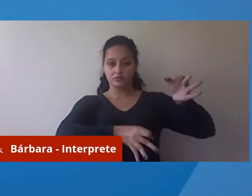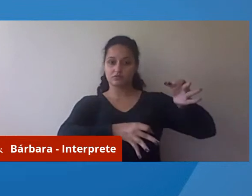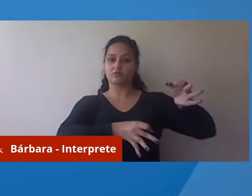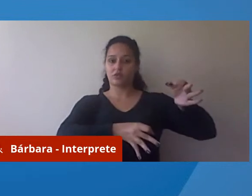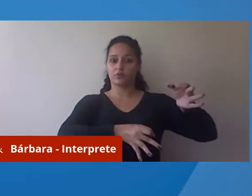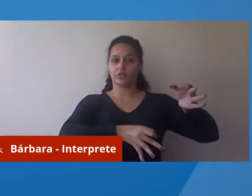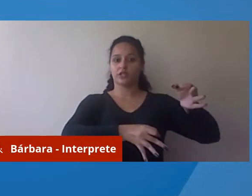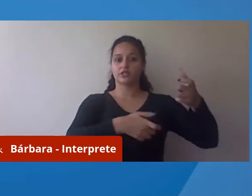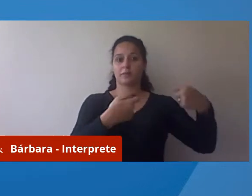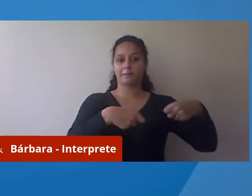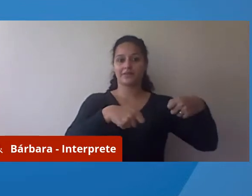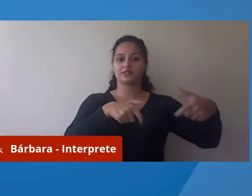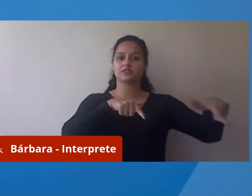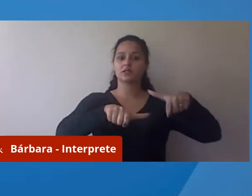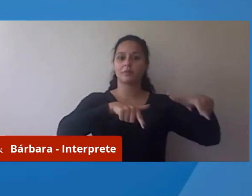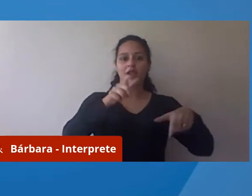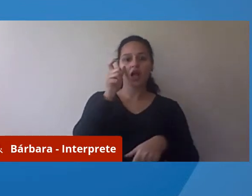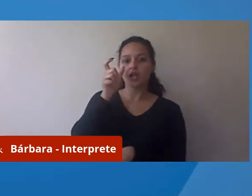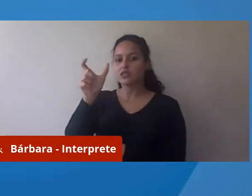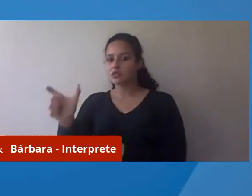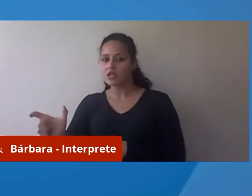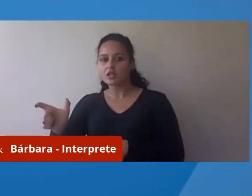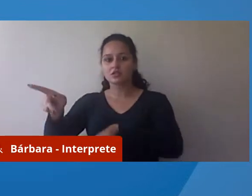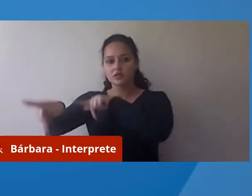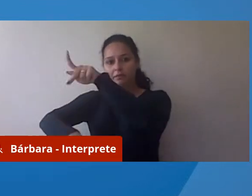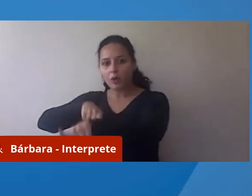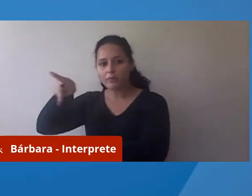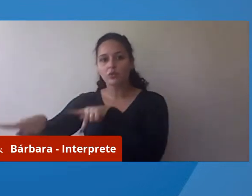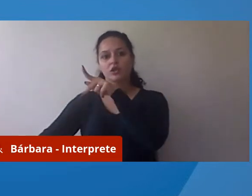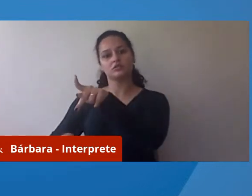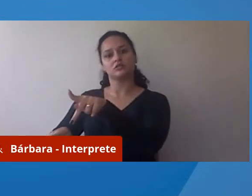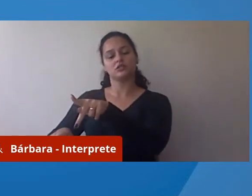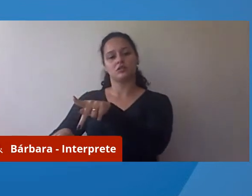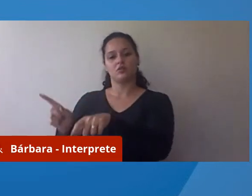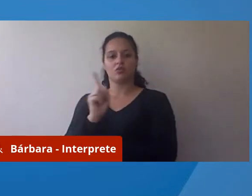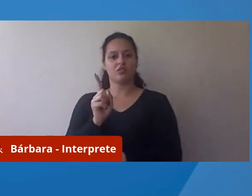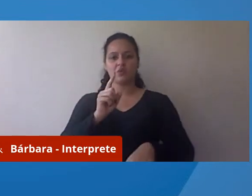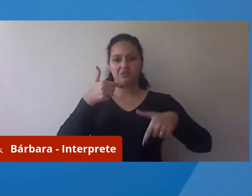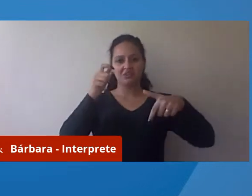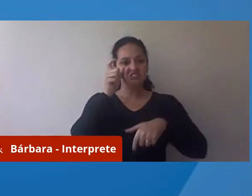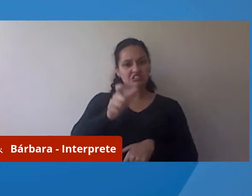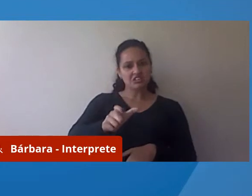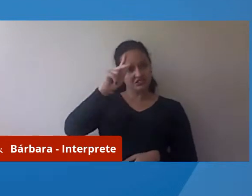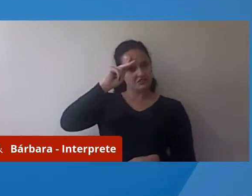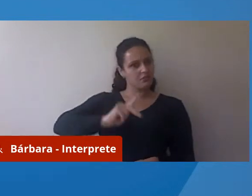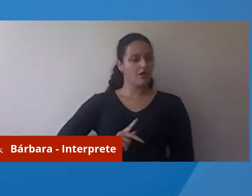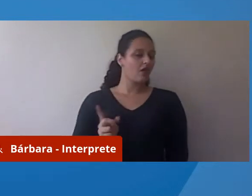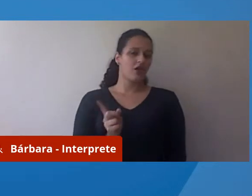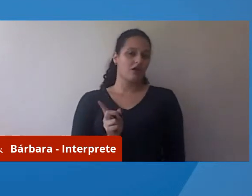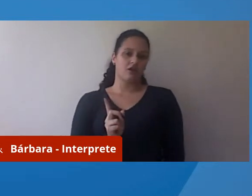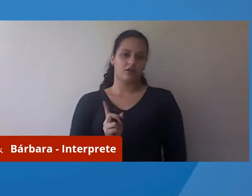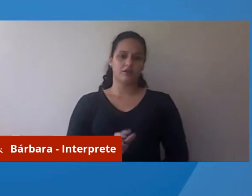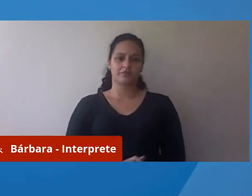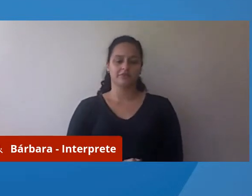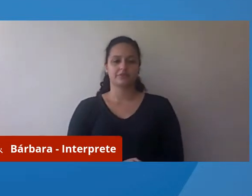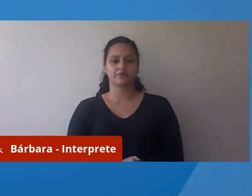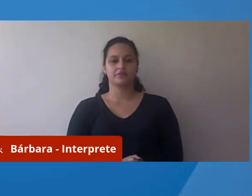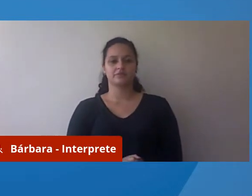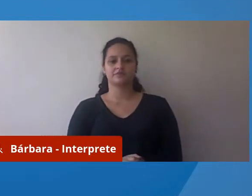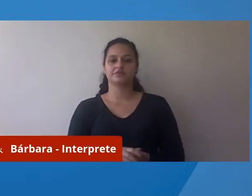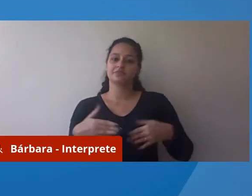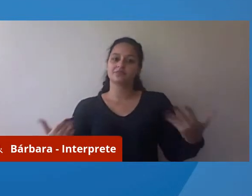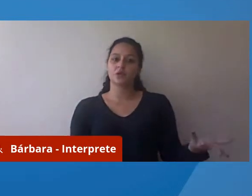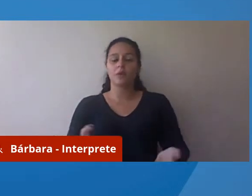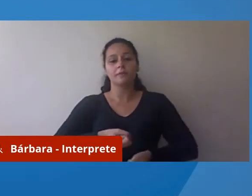interesses da massa da população e não seus interesses corporativos, e assim por diante. Essa é a exposição inicial que eu queria